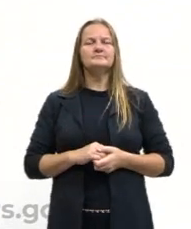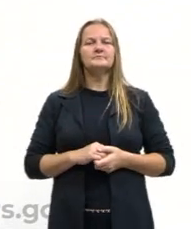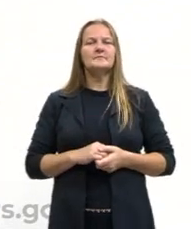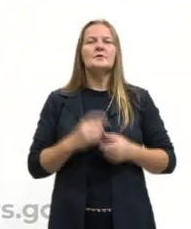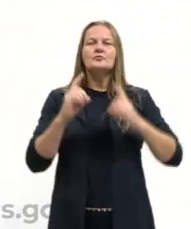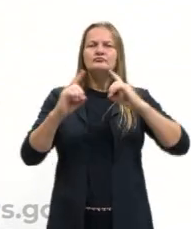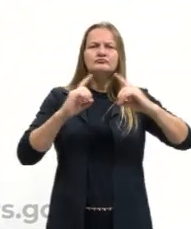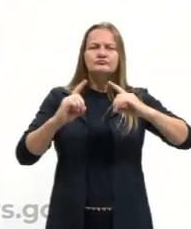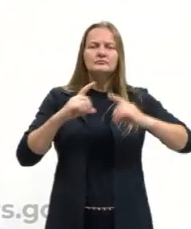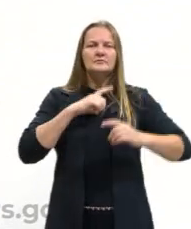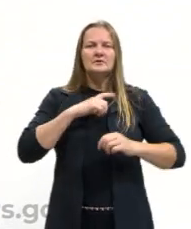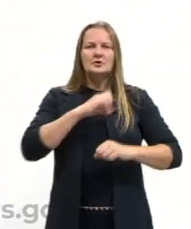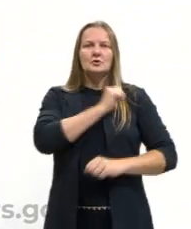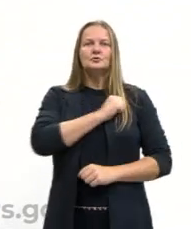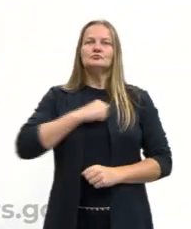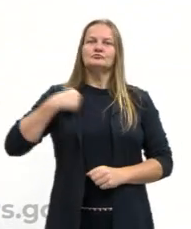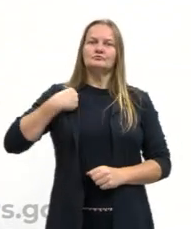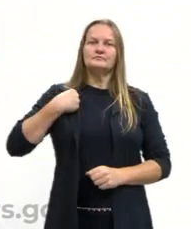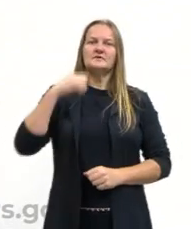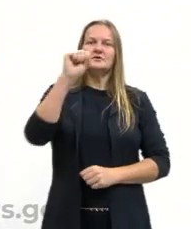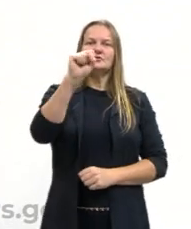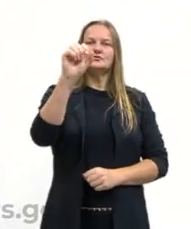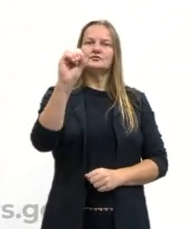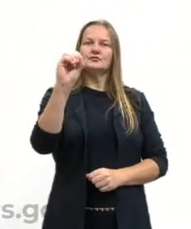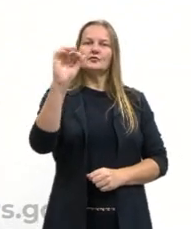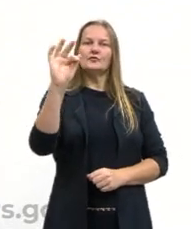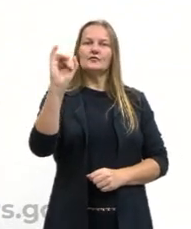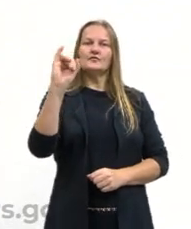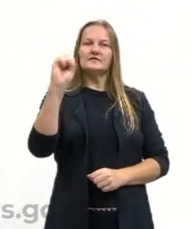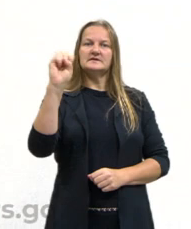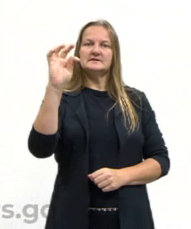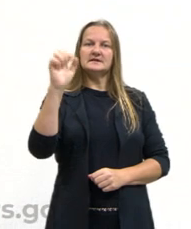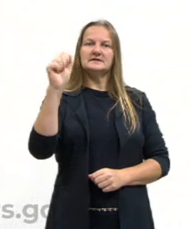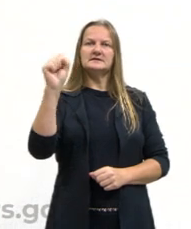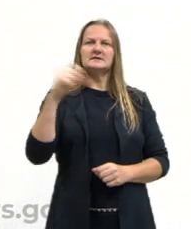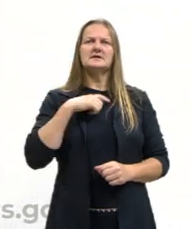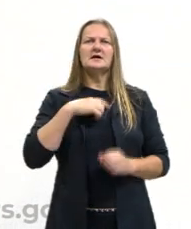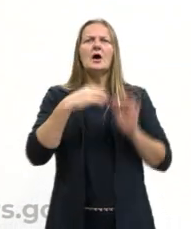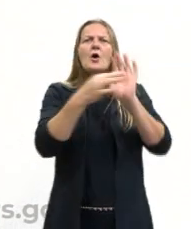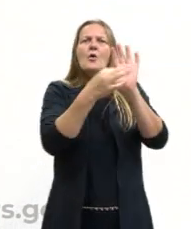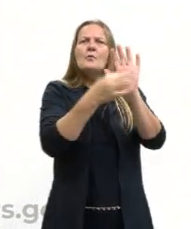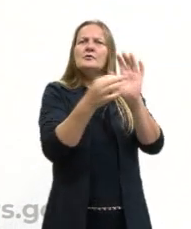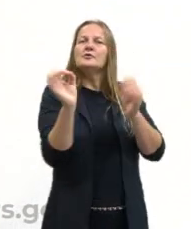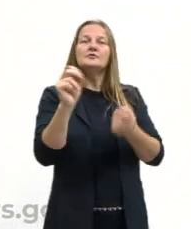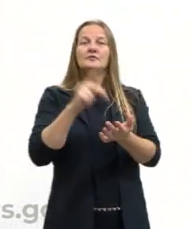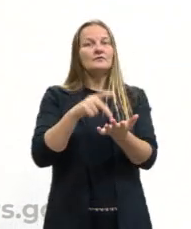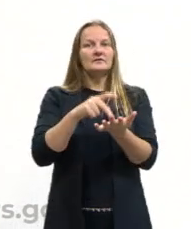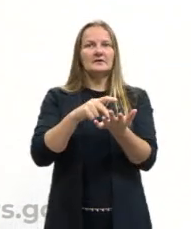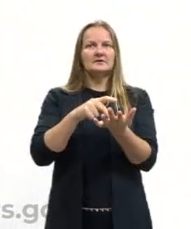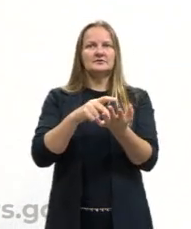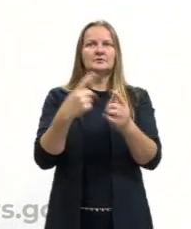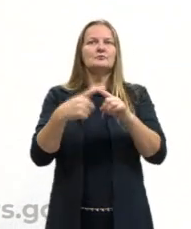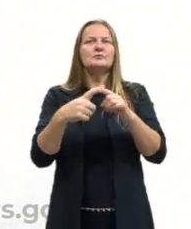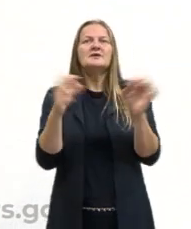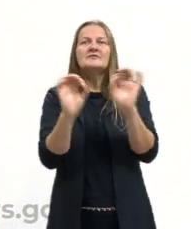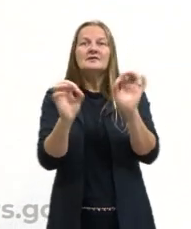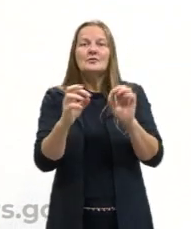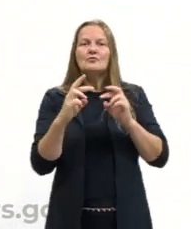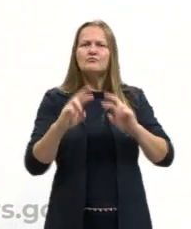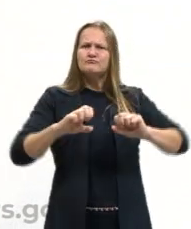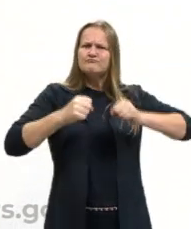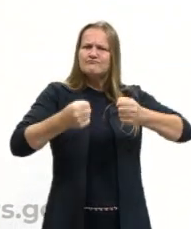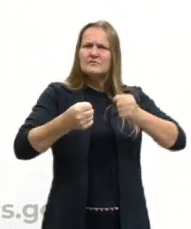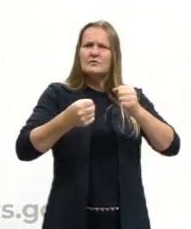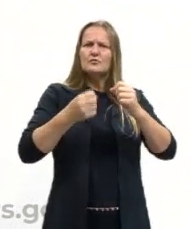disputa que eles têm com Sócrates né Aqui tem uma frase Sócrates as opiniões não são verdades pois não